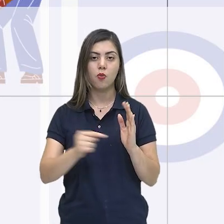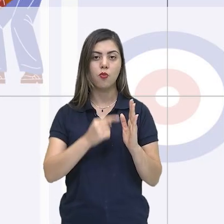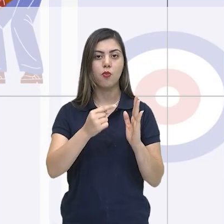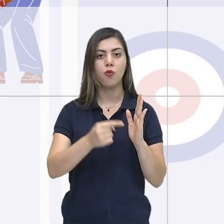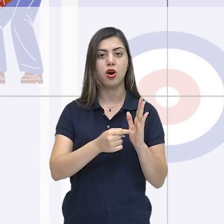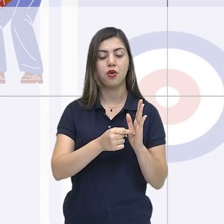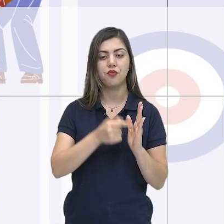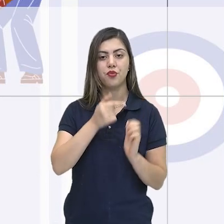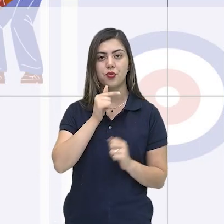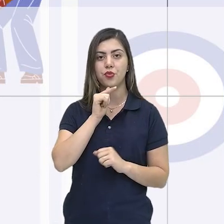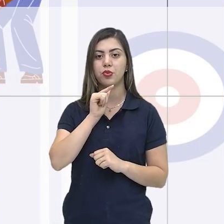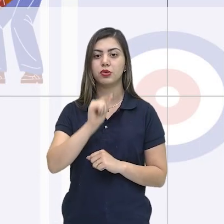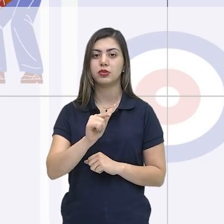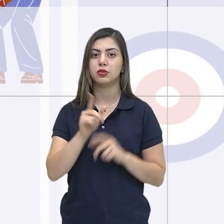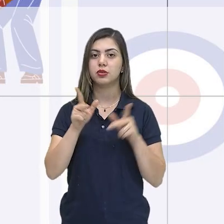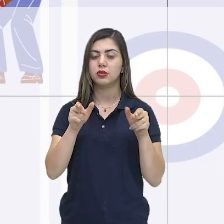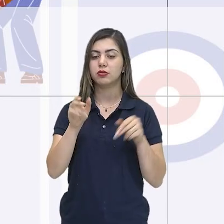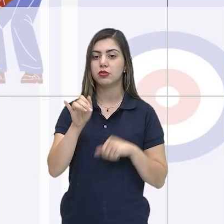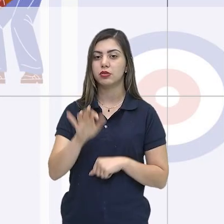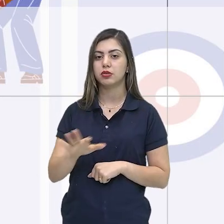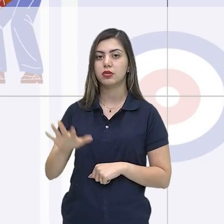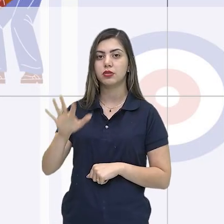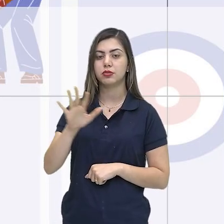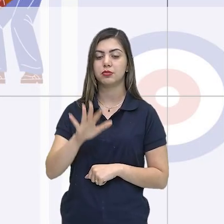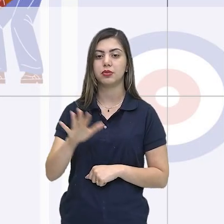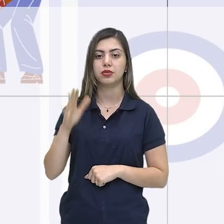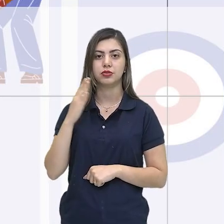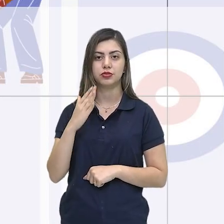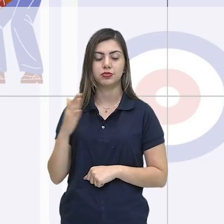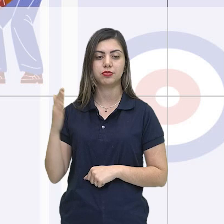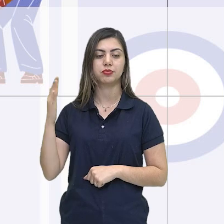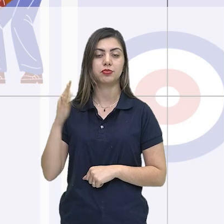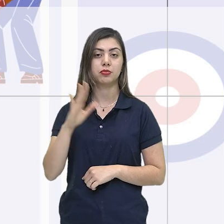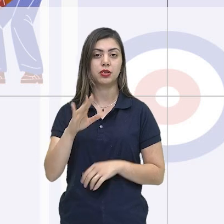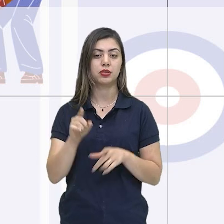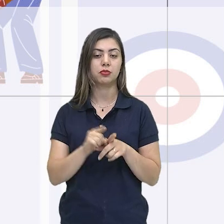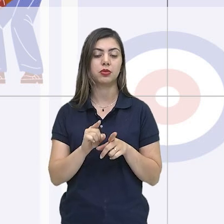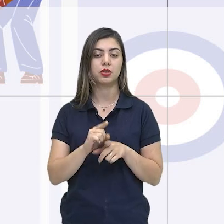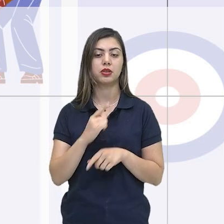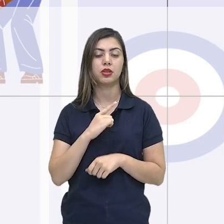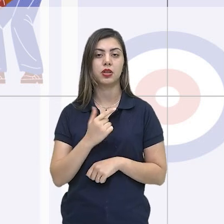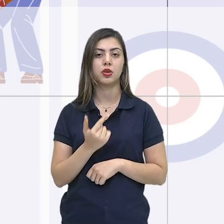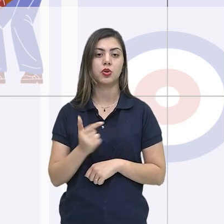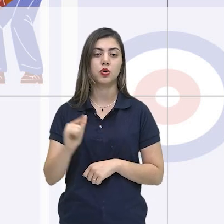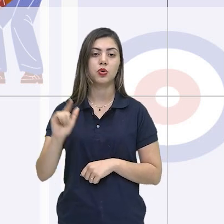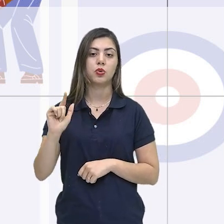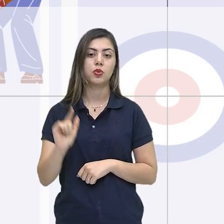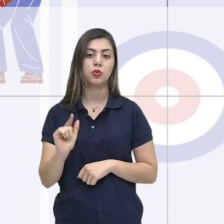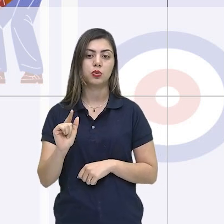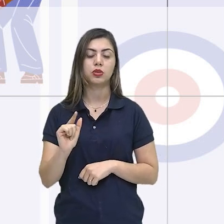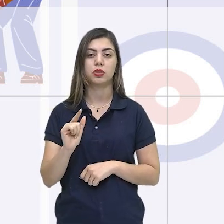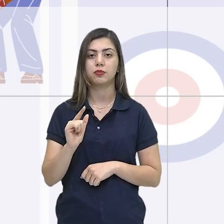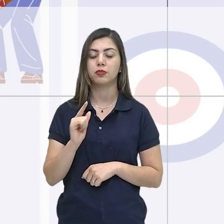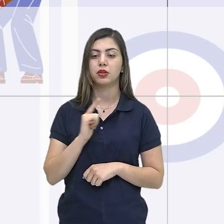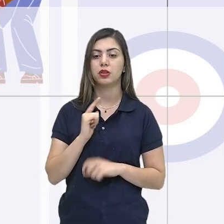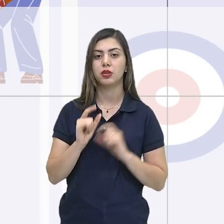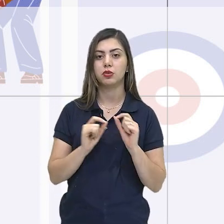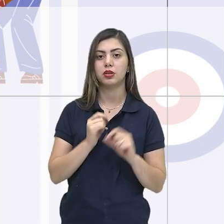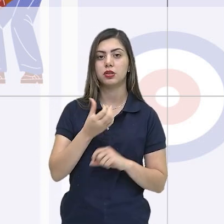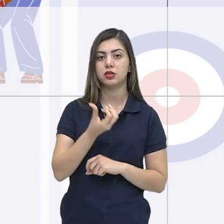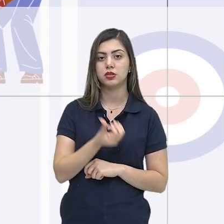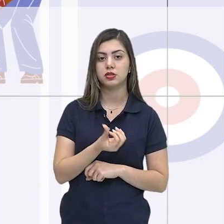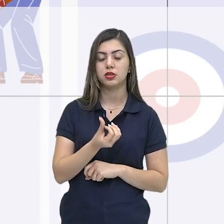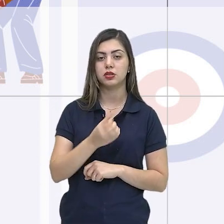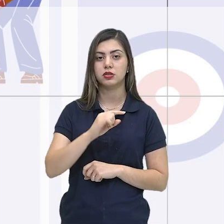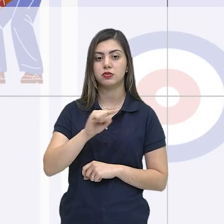na imagem. E nós temos a chamada hog line, né, que está localizada a 6,4 metros da